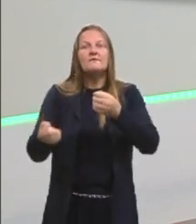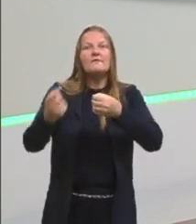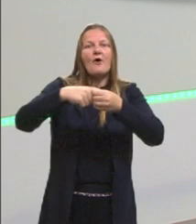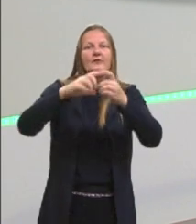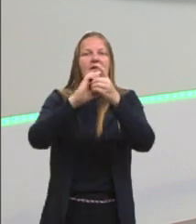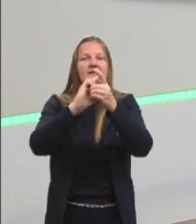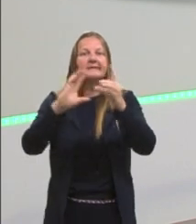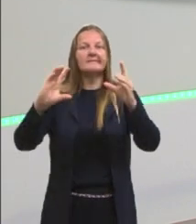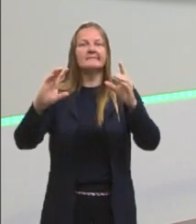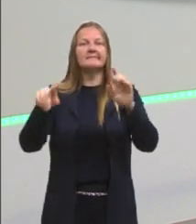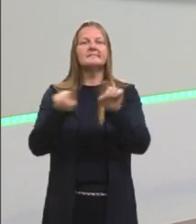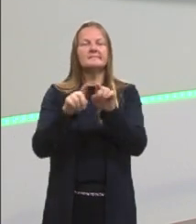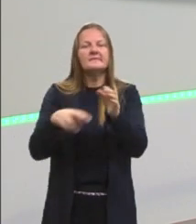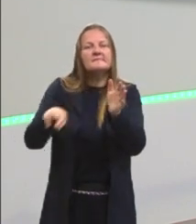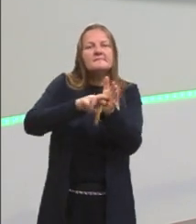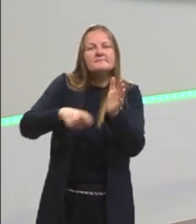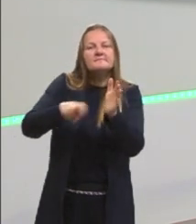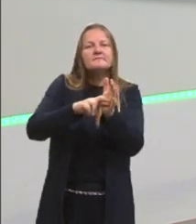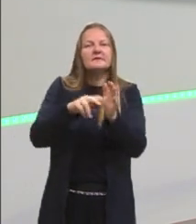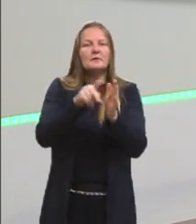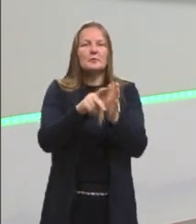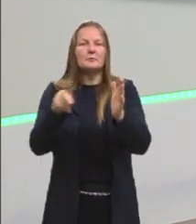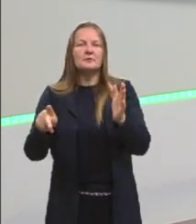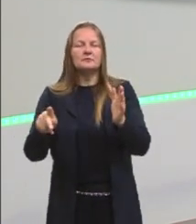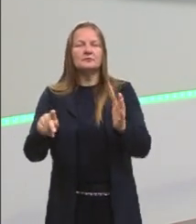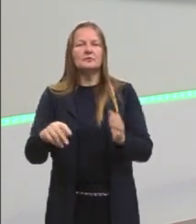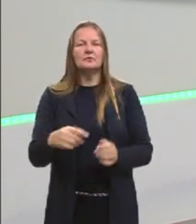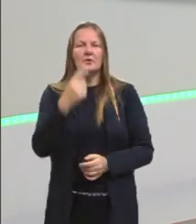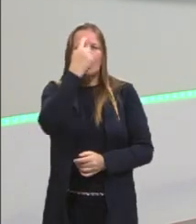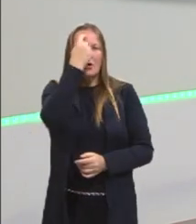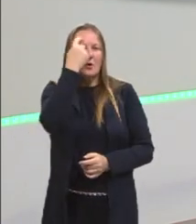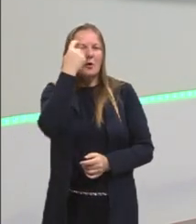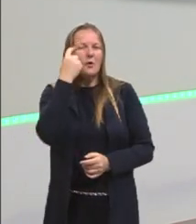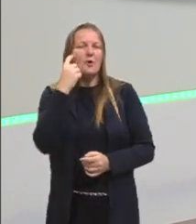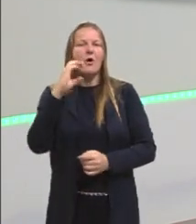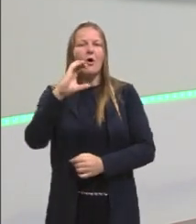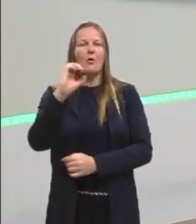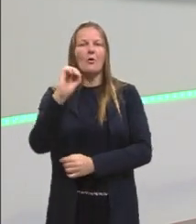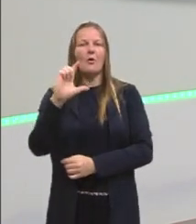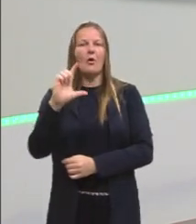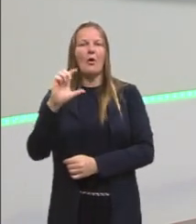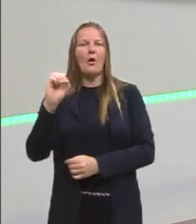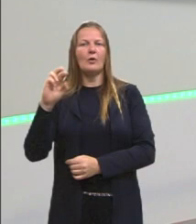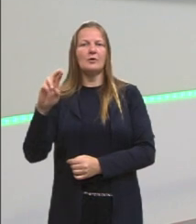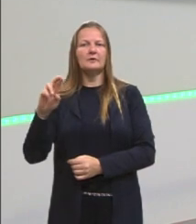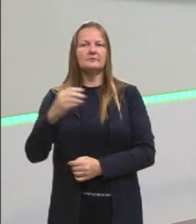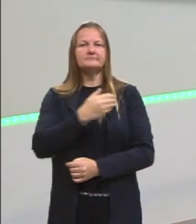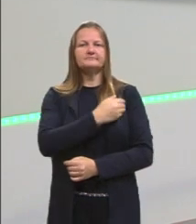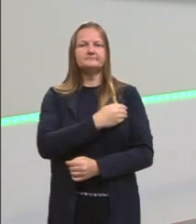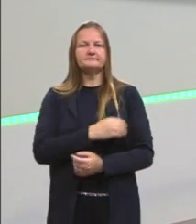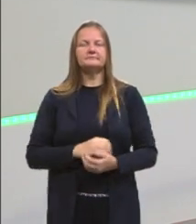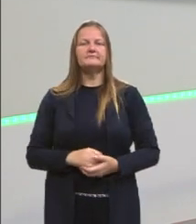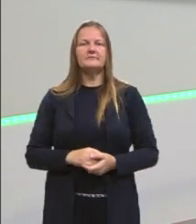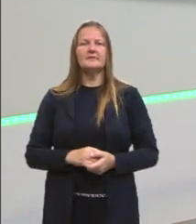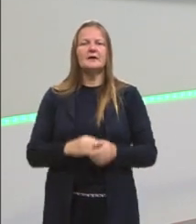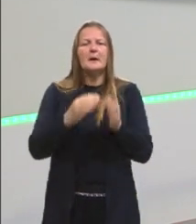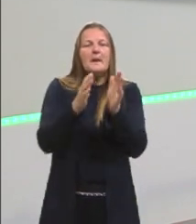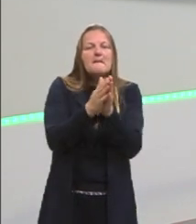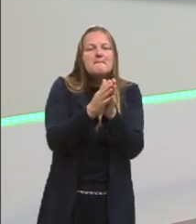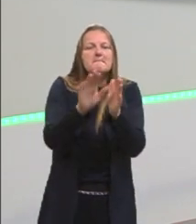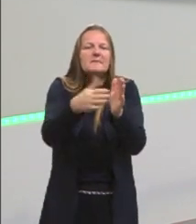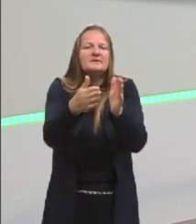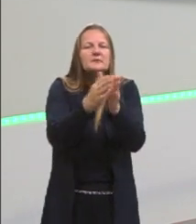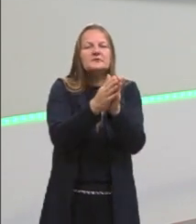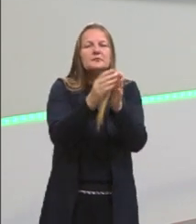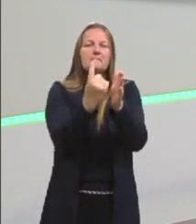estudamos também o período colo né a abertura A partir da década de 90 que a gente não entendia direito